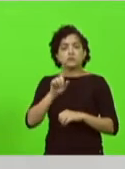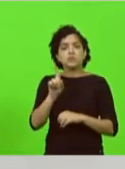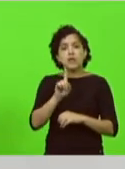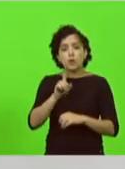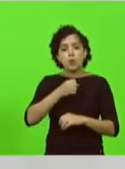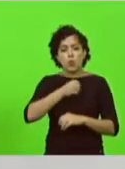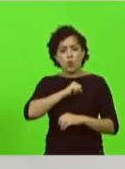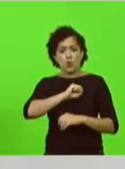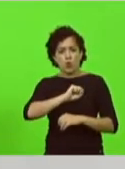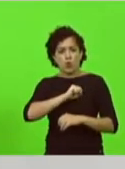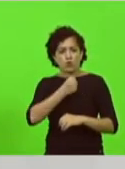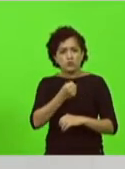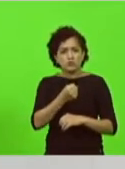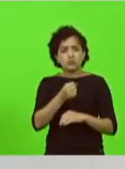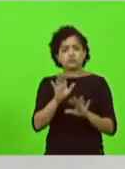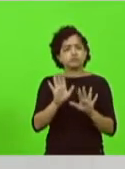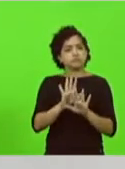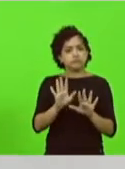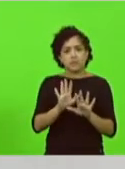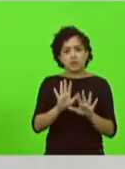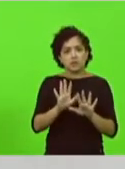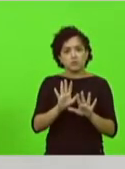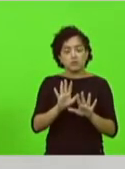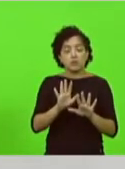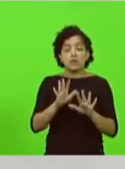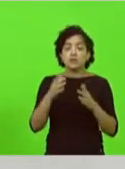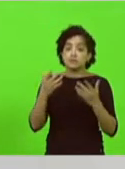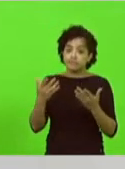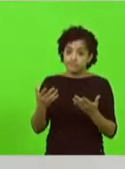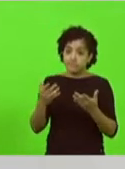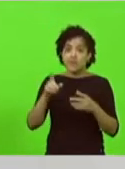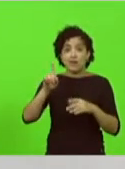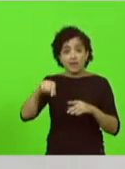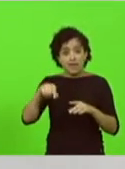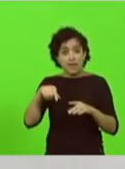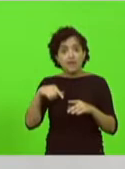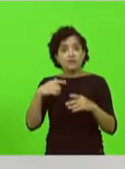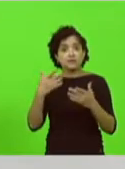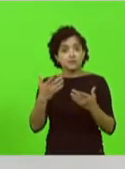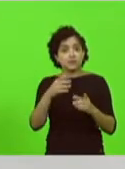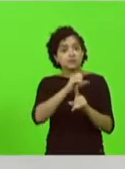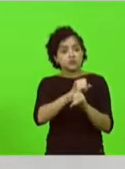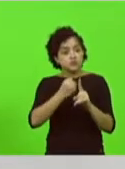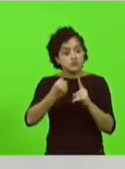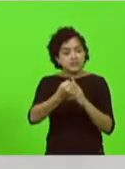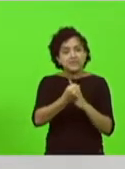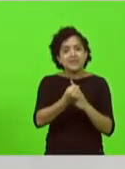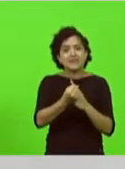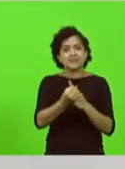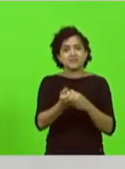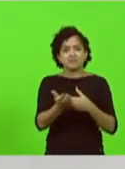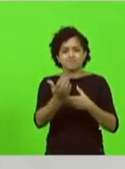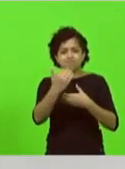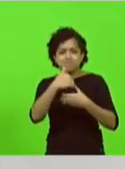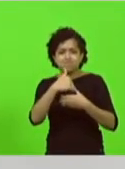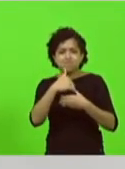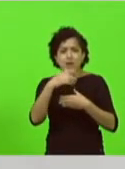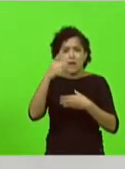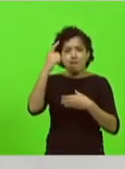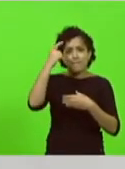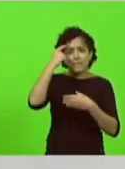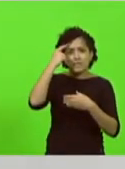quem é diferente. Isso também é um reflexo da sociedade e está enraizado em pensamentos,